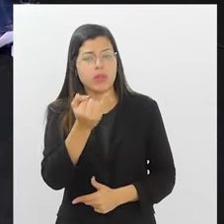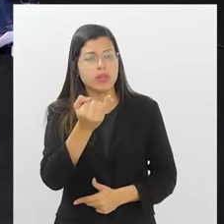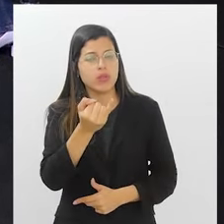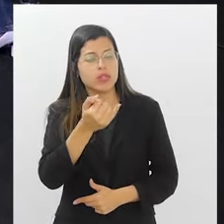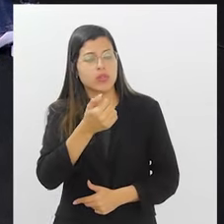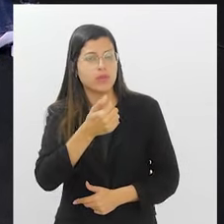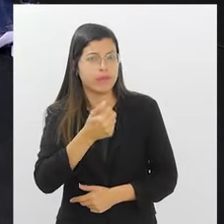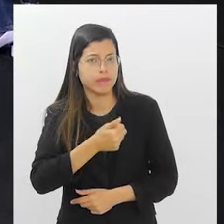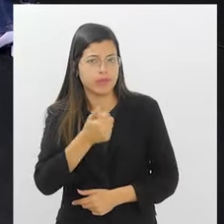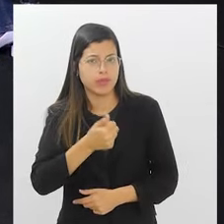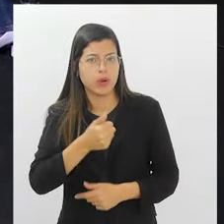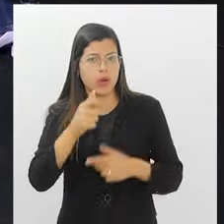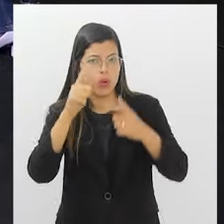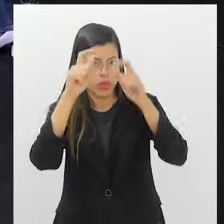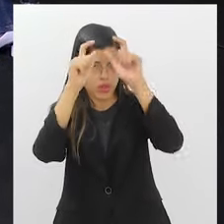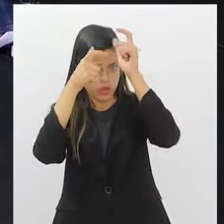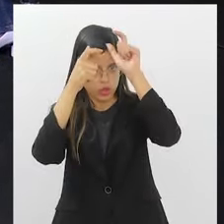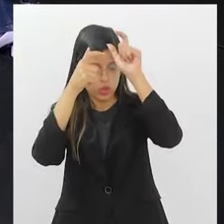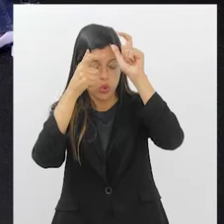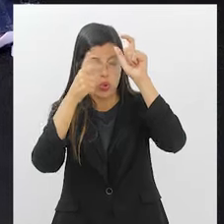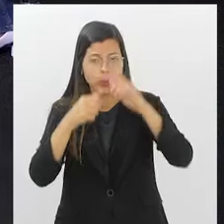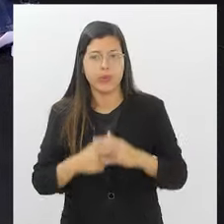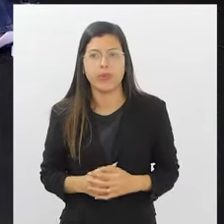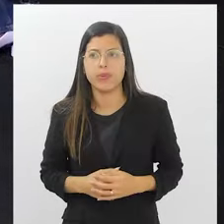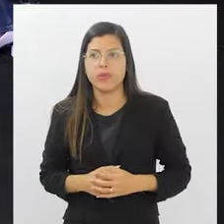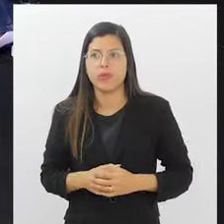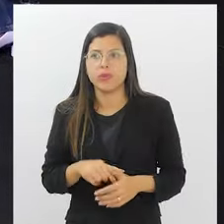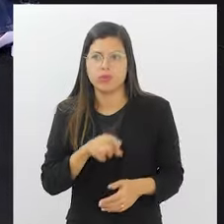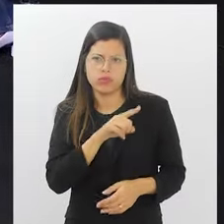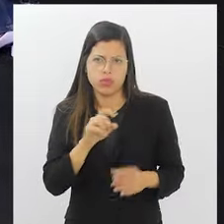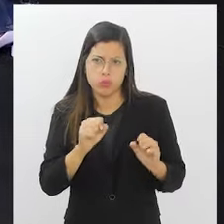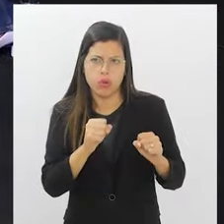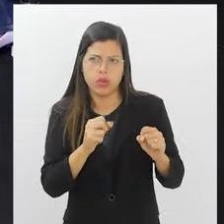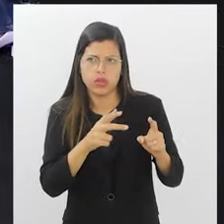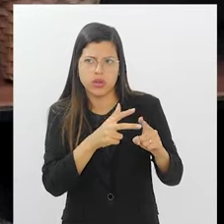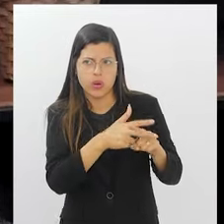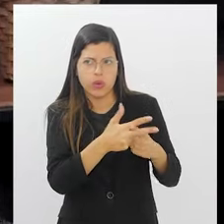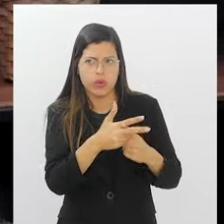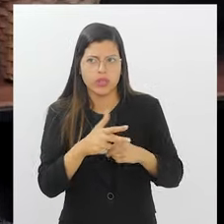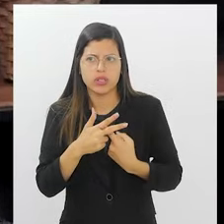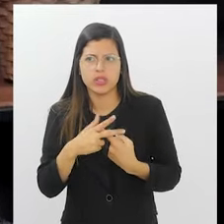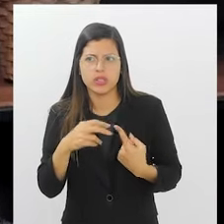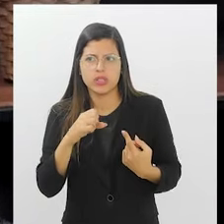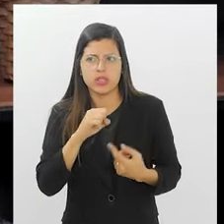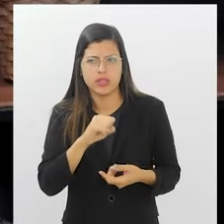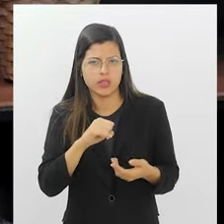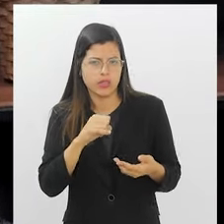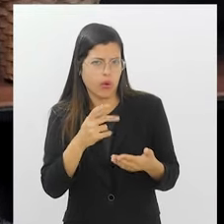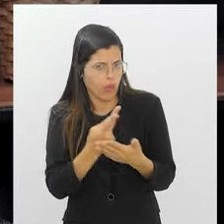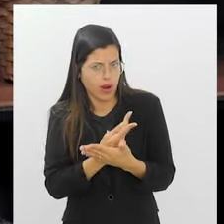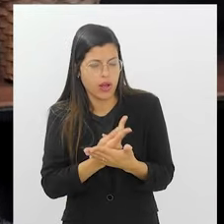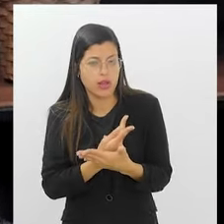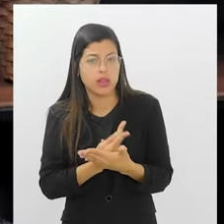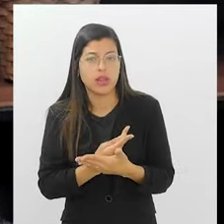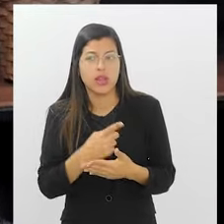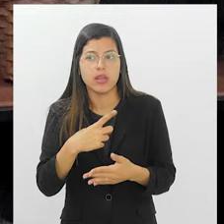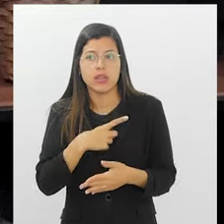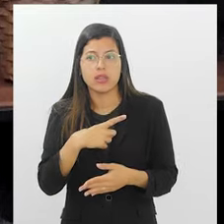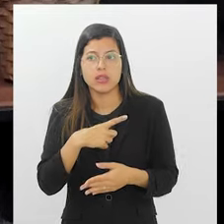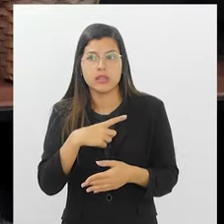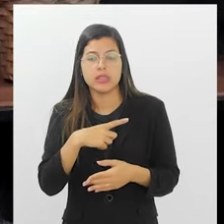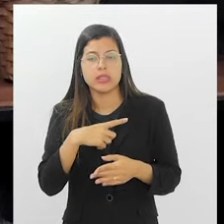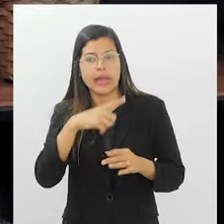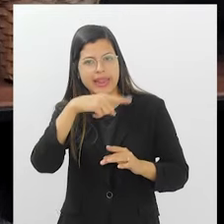importante. Porque, primeiro, como é um transtorno, né? Vocês podem me corrigirem se eu estiver errada. Mas